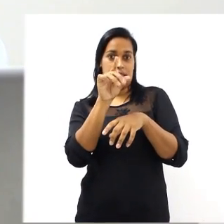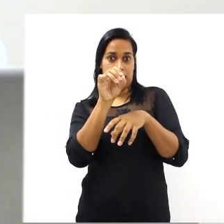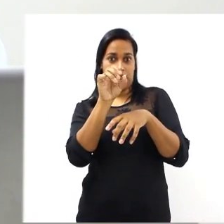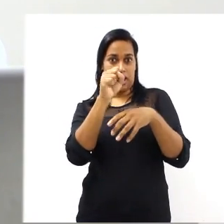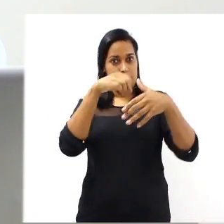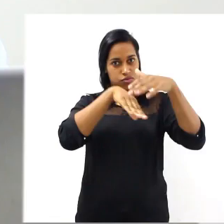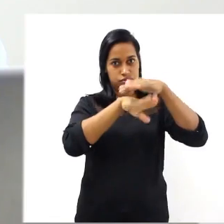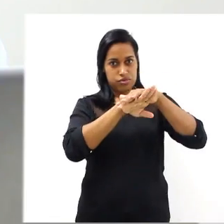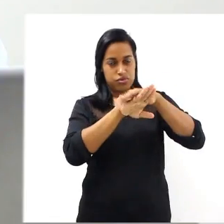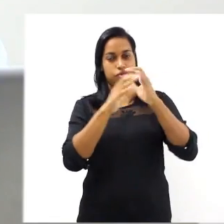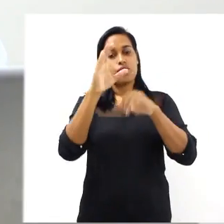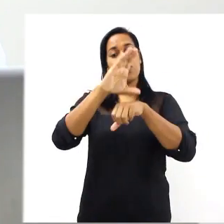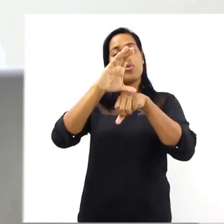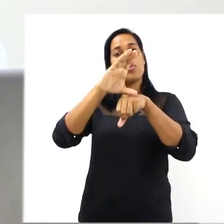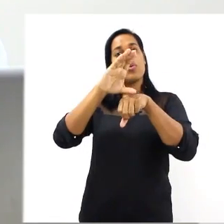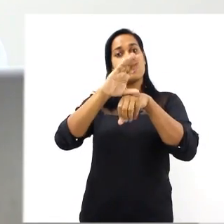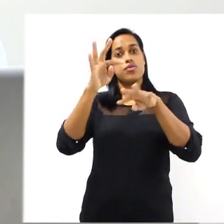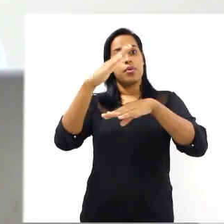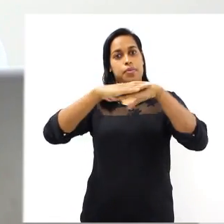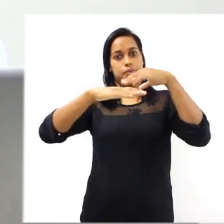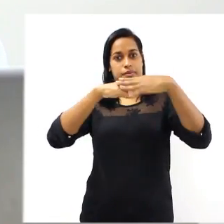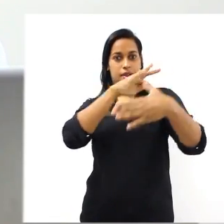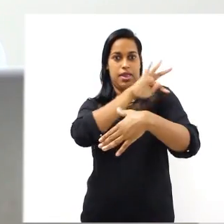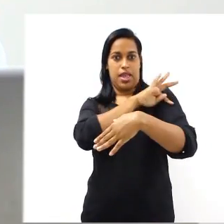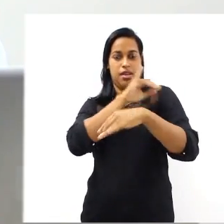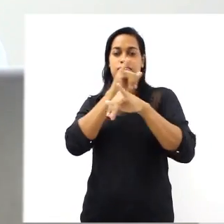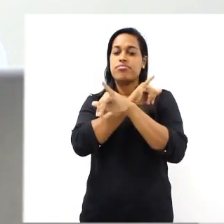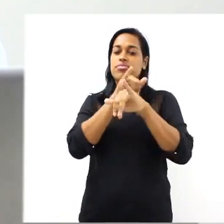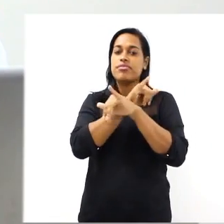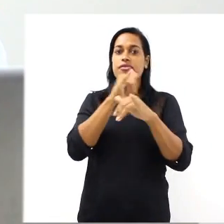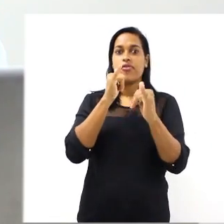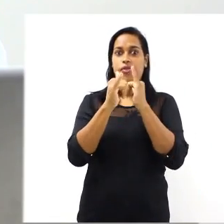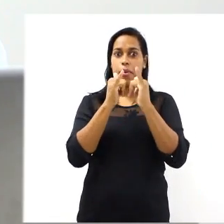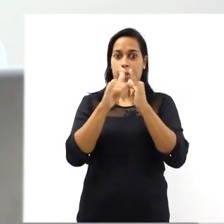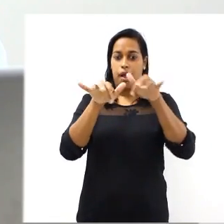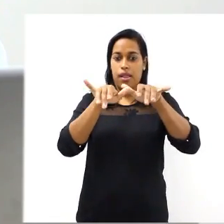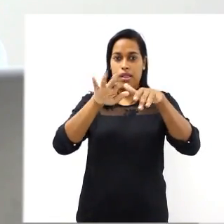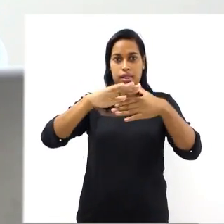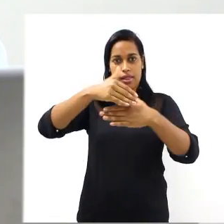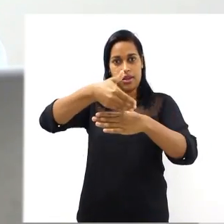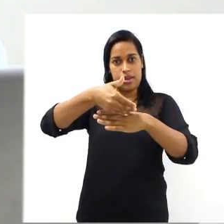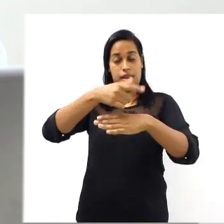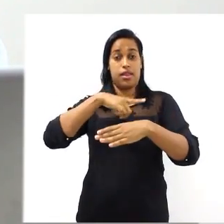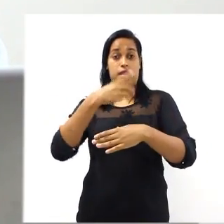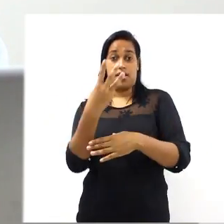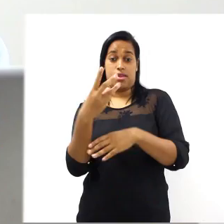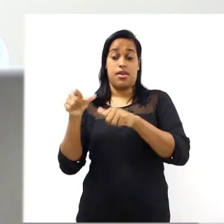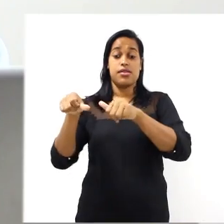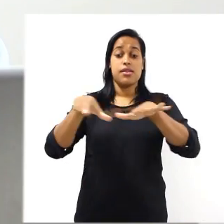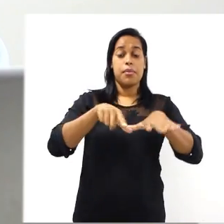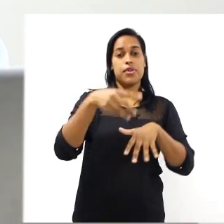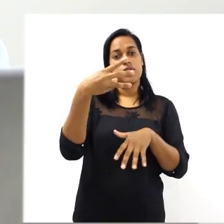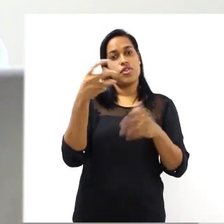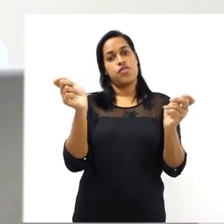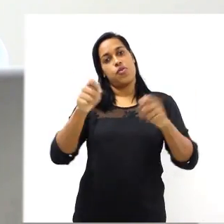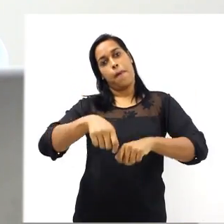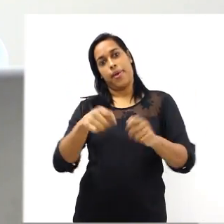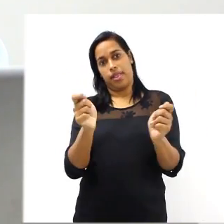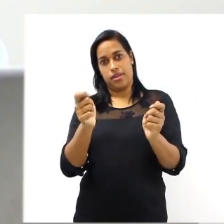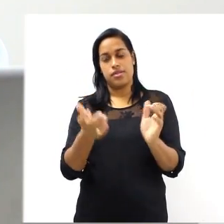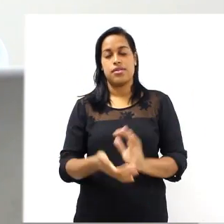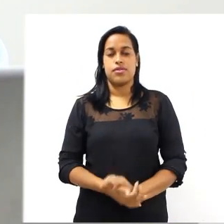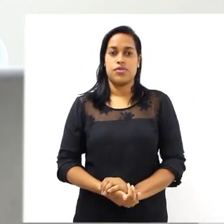curso técnico em informática. Essa disciplina possui 3 competências, no caso 3 semanas. Iremos